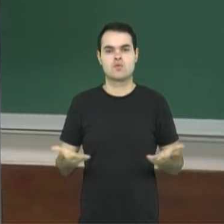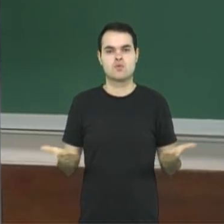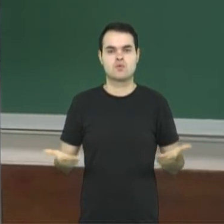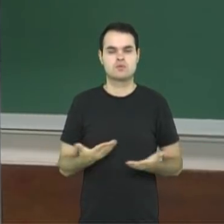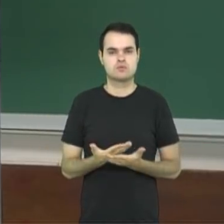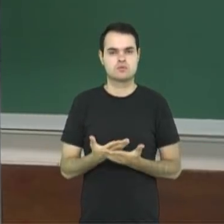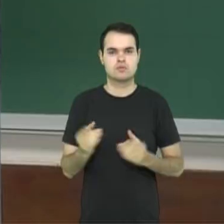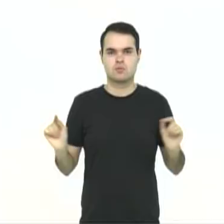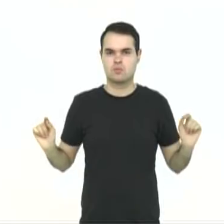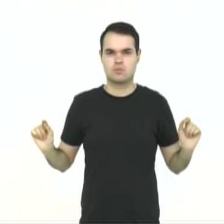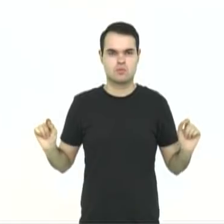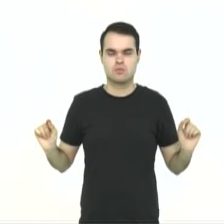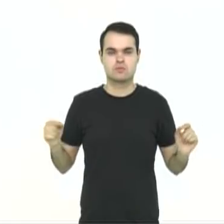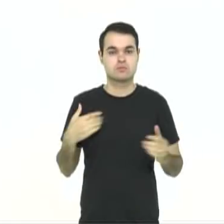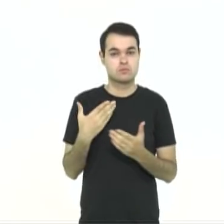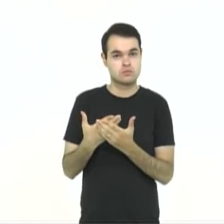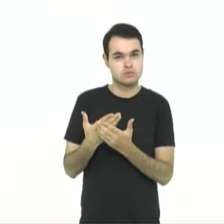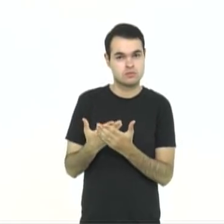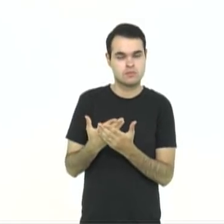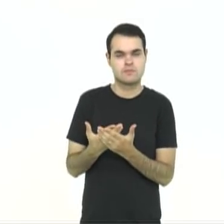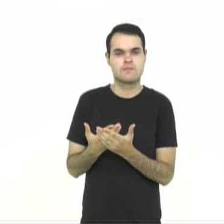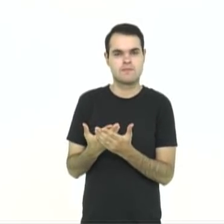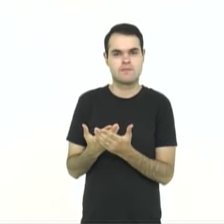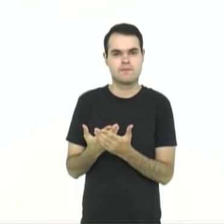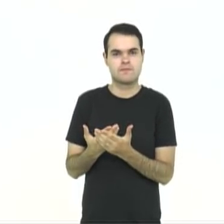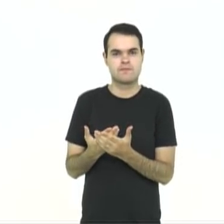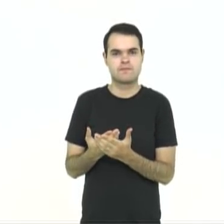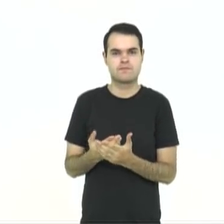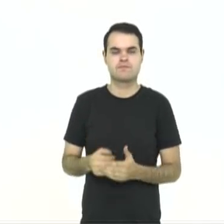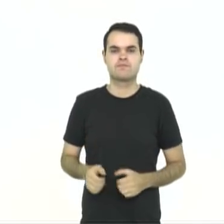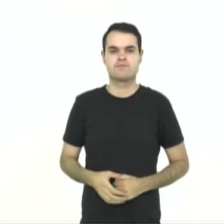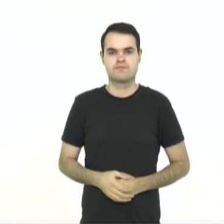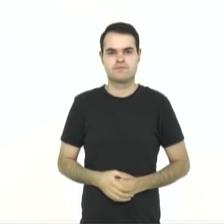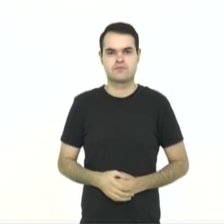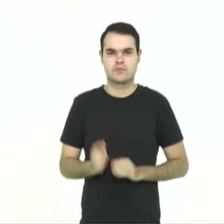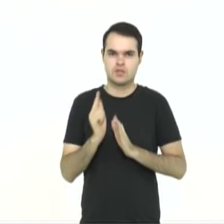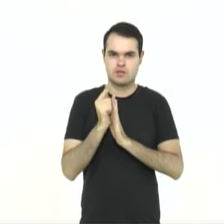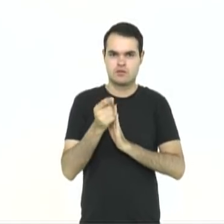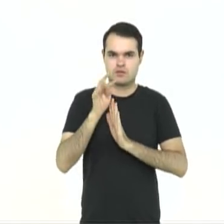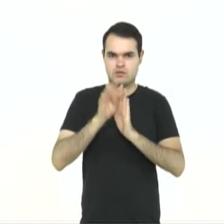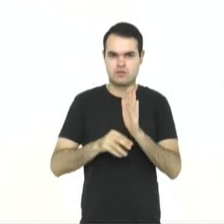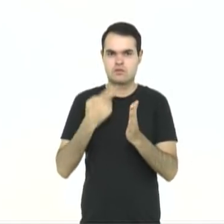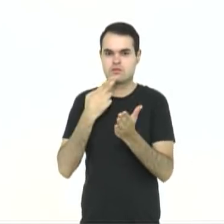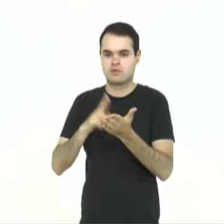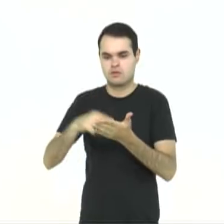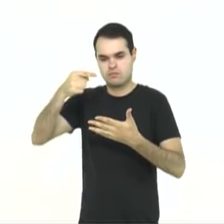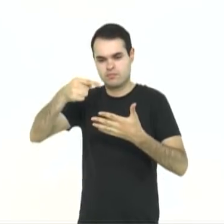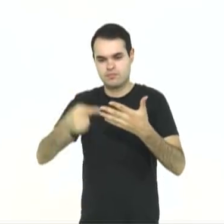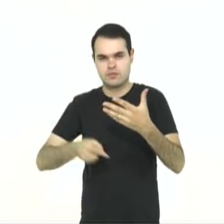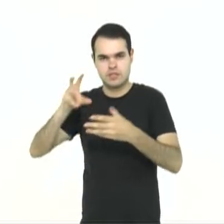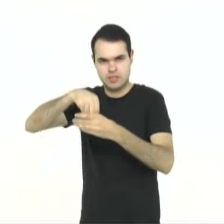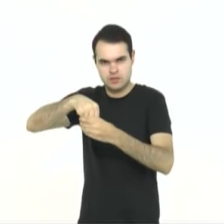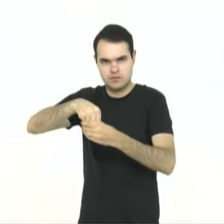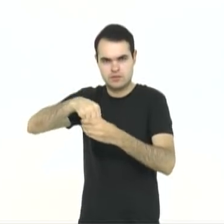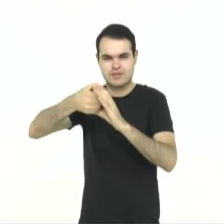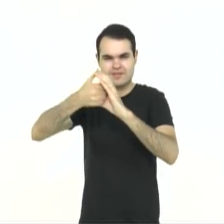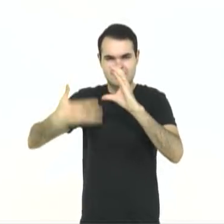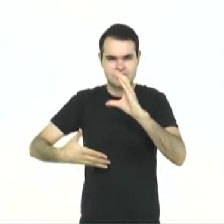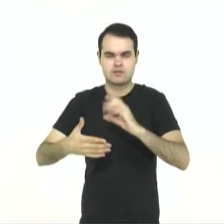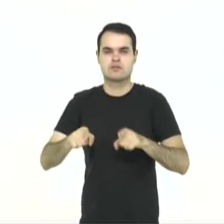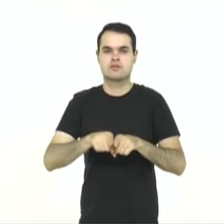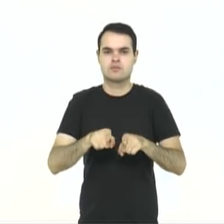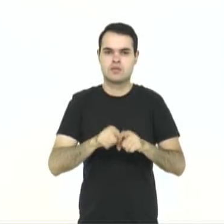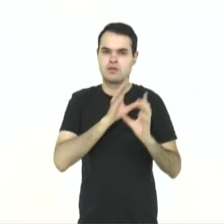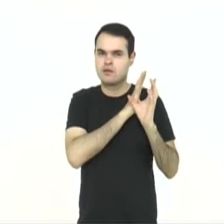na aula de hoje? A gente estudou o gênero textual carta e seus elementos composicionais, fizemos a